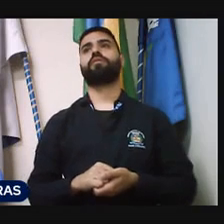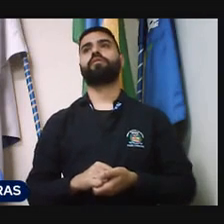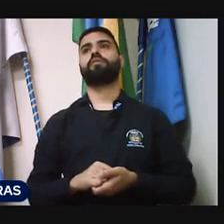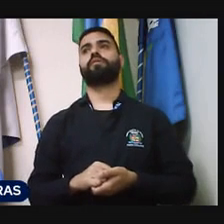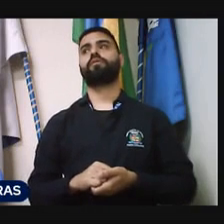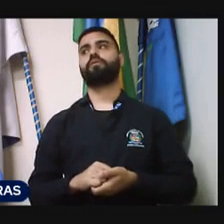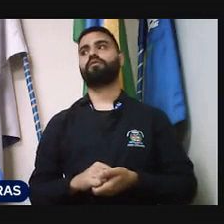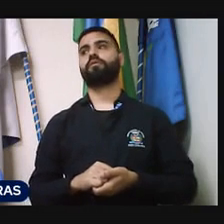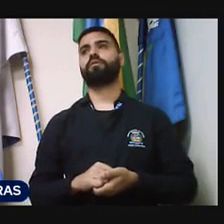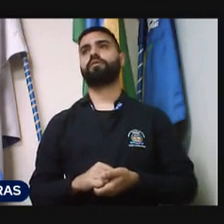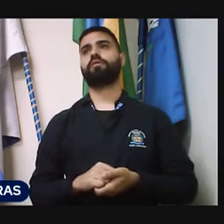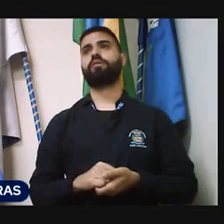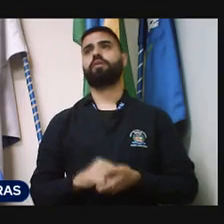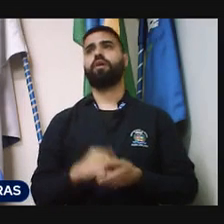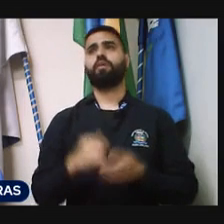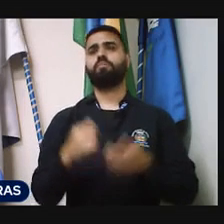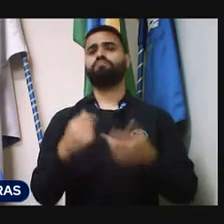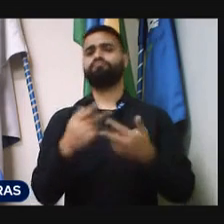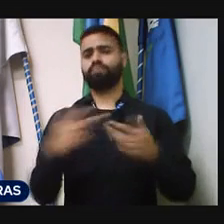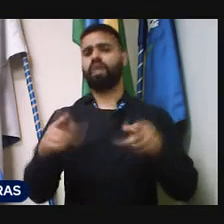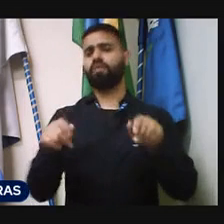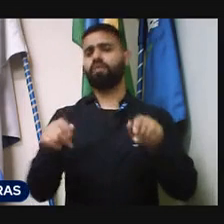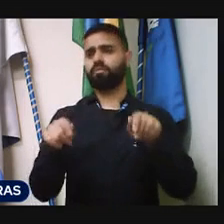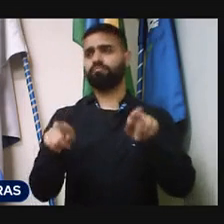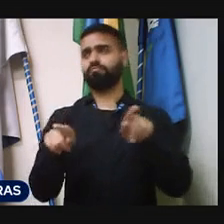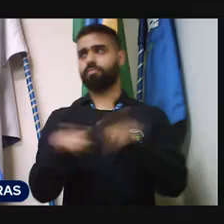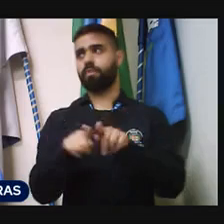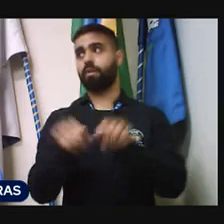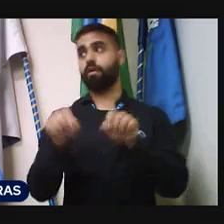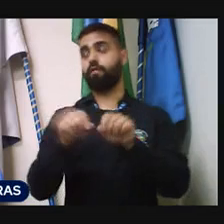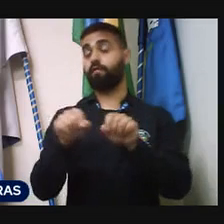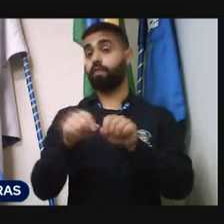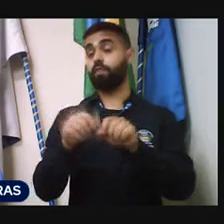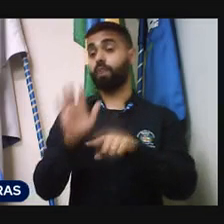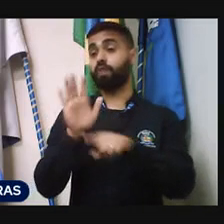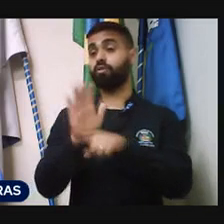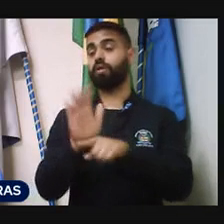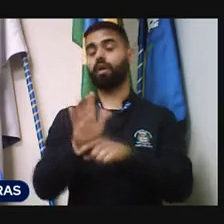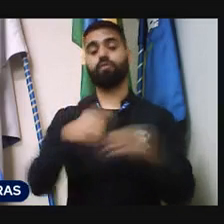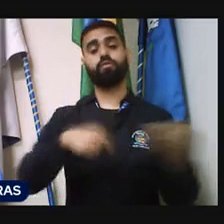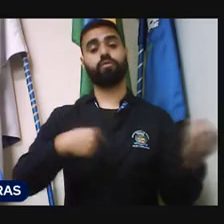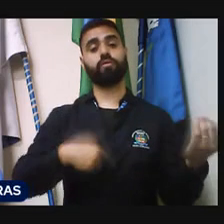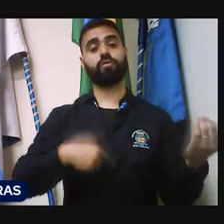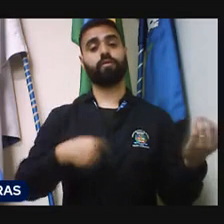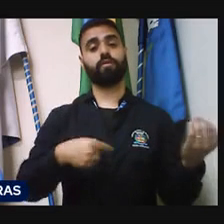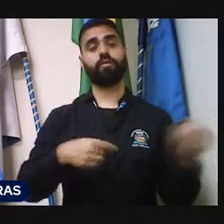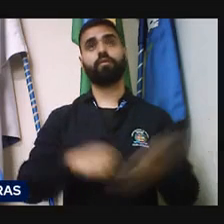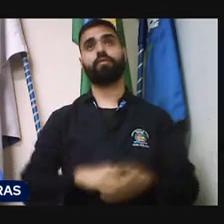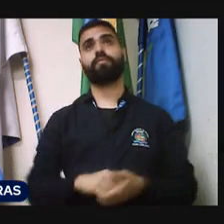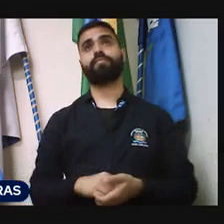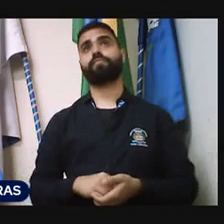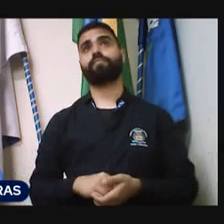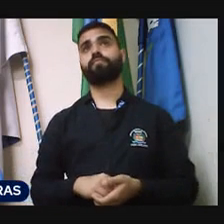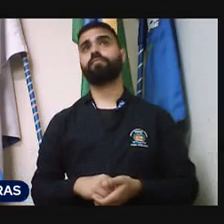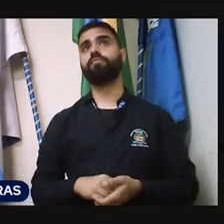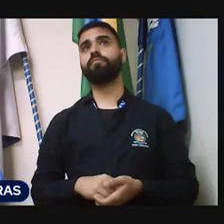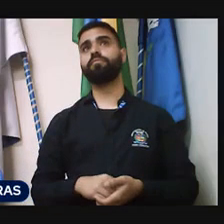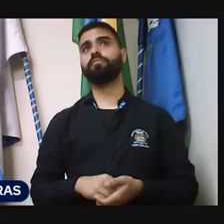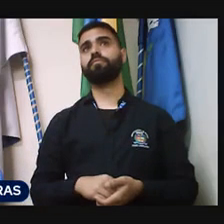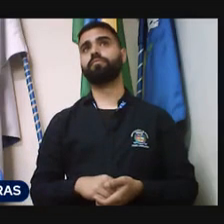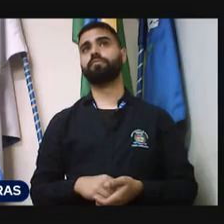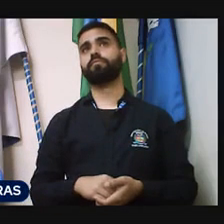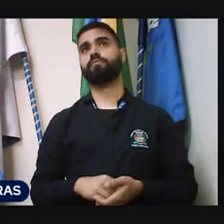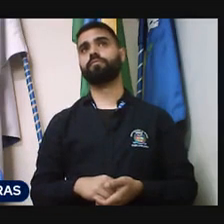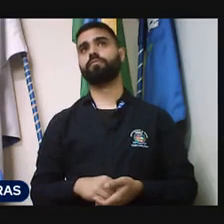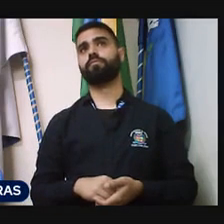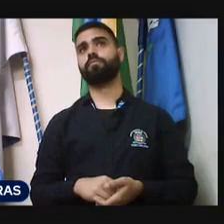muita coisa fizeram também o conservatório bom então eu quero mais agradecer